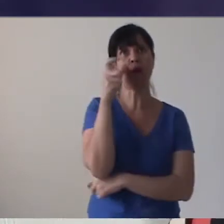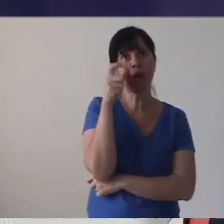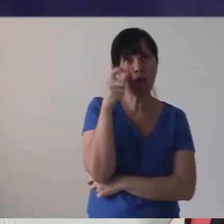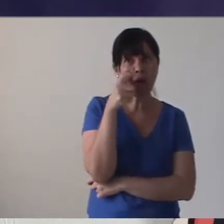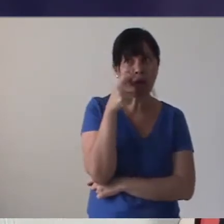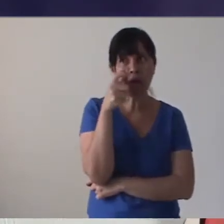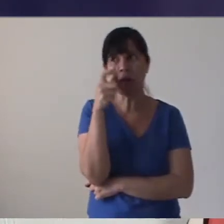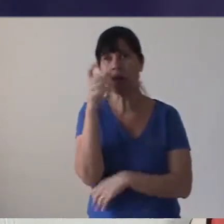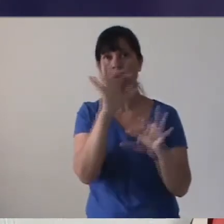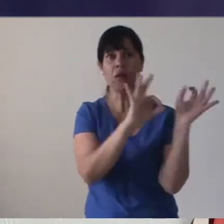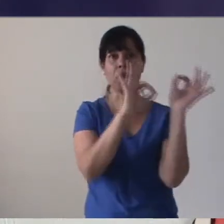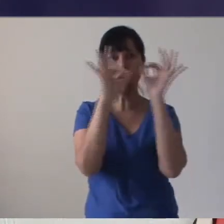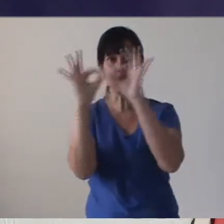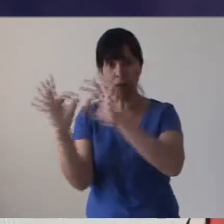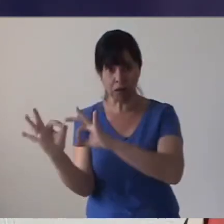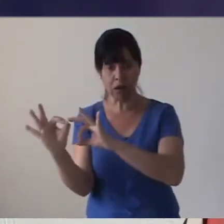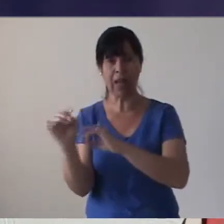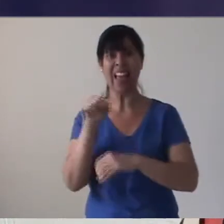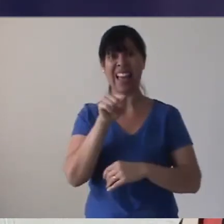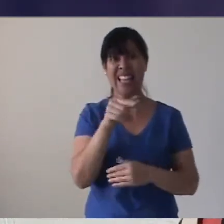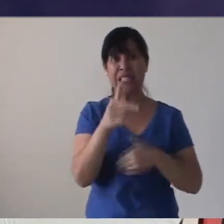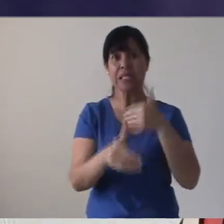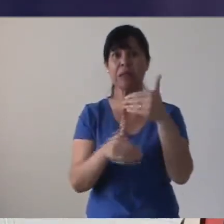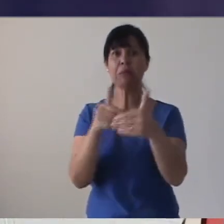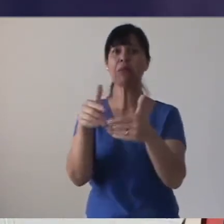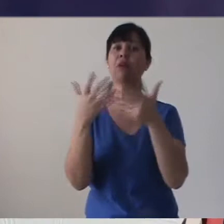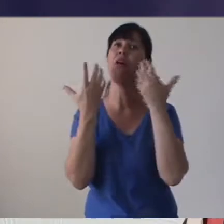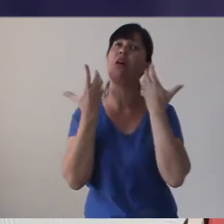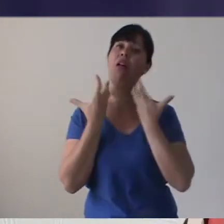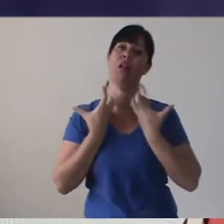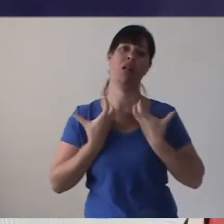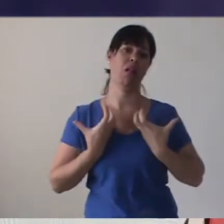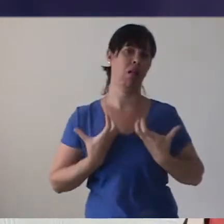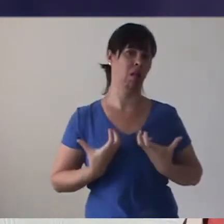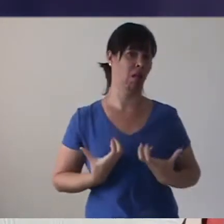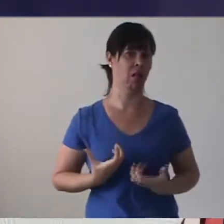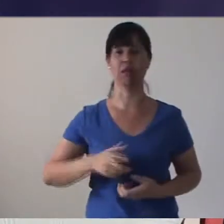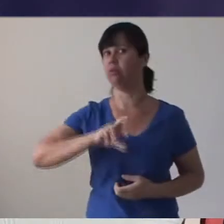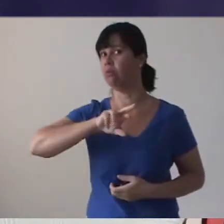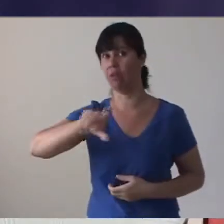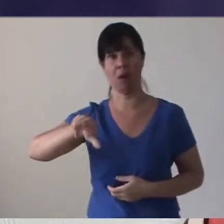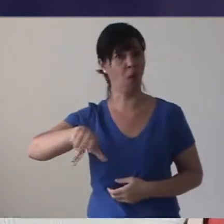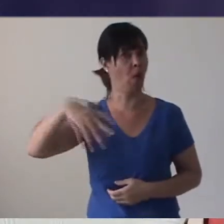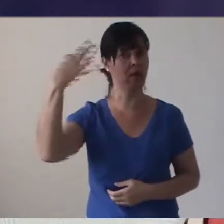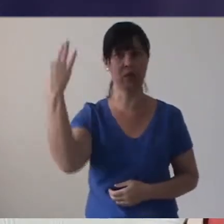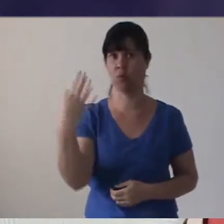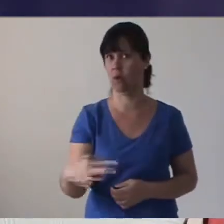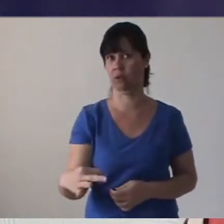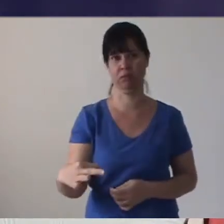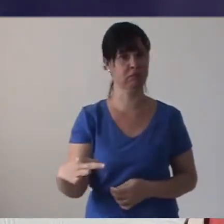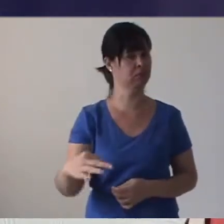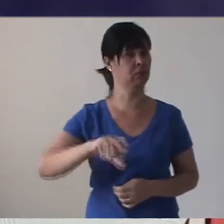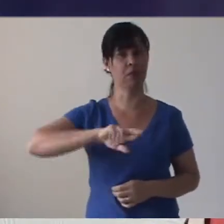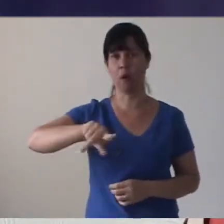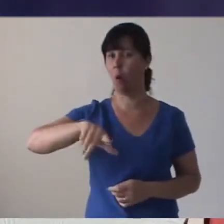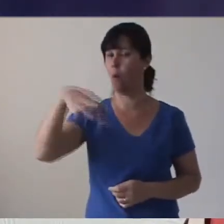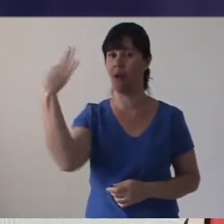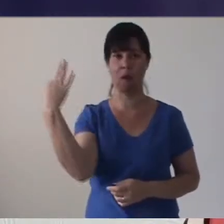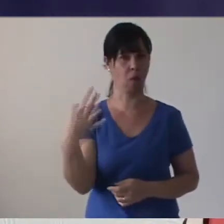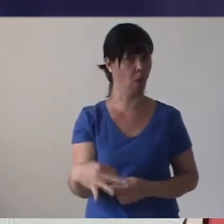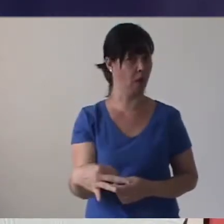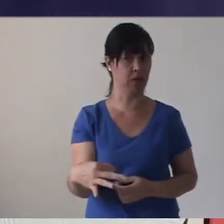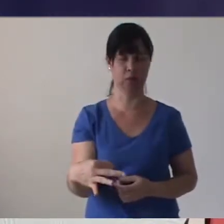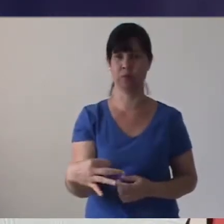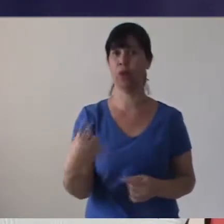esse processo foi desgastante demais, né? Não é o correto, tá? Porque